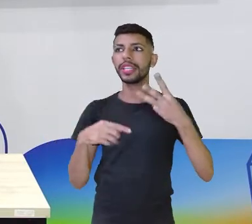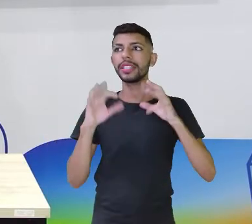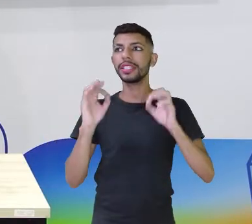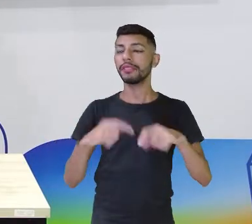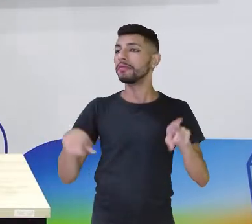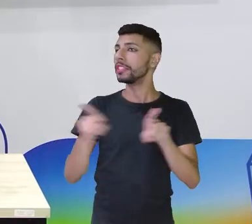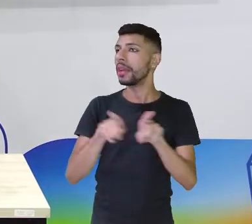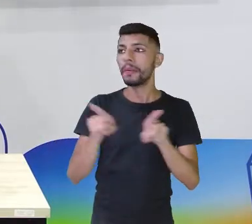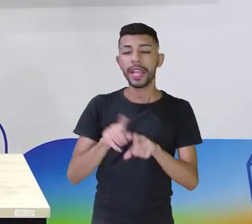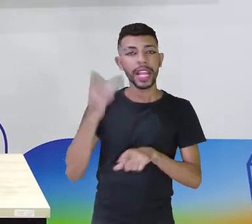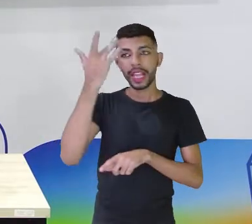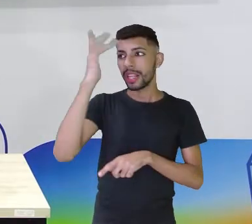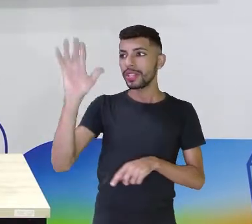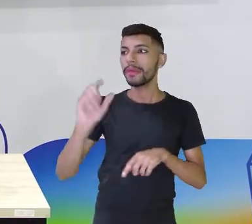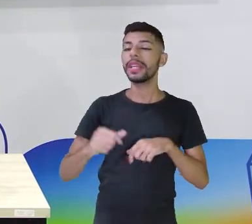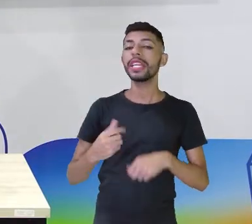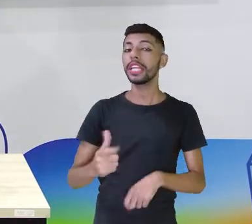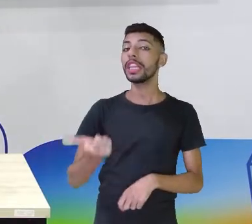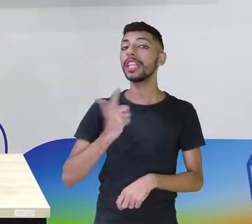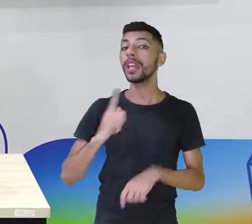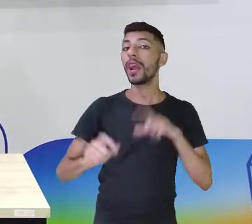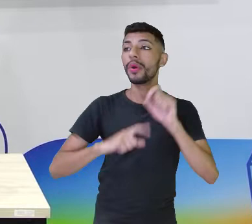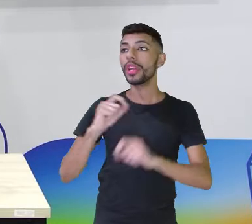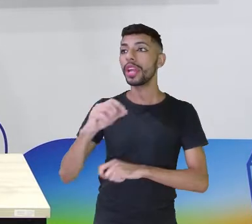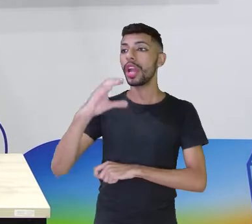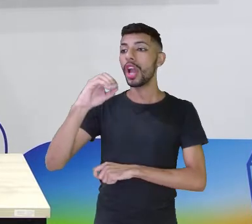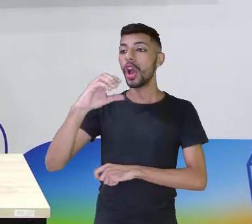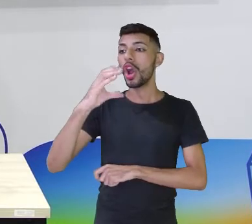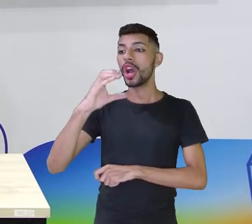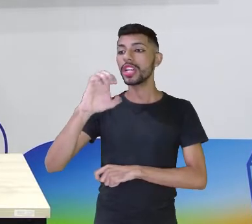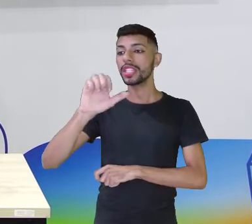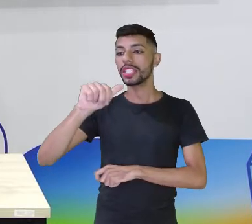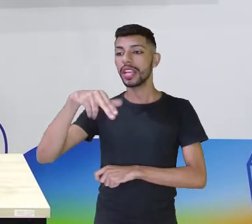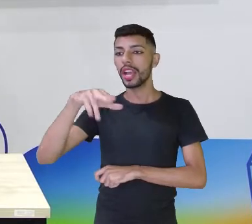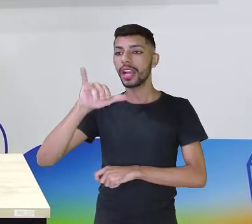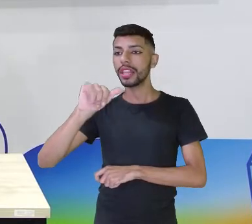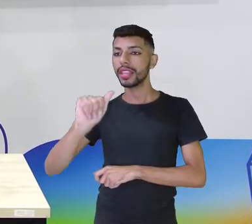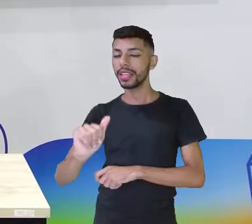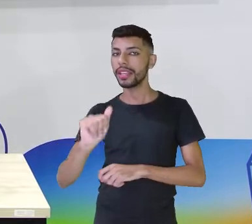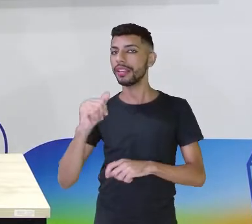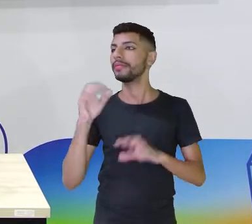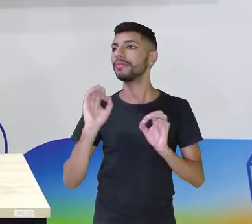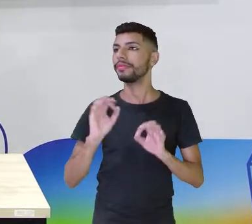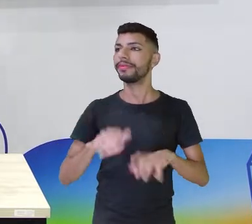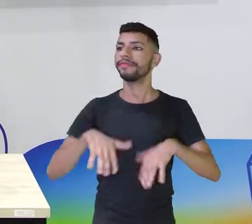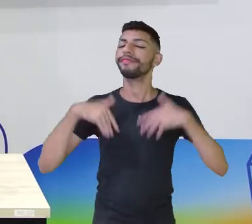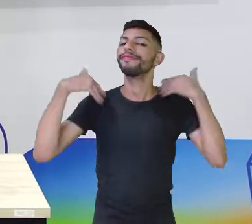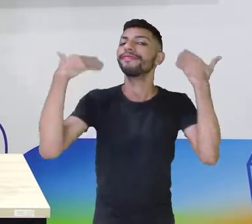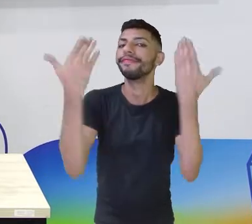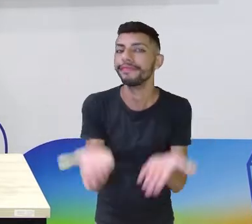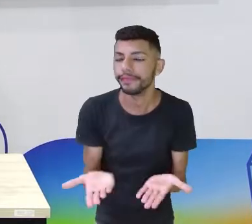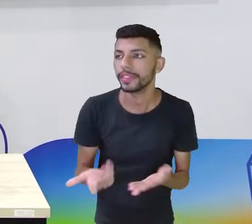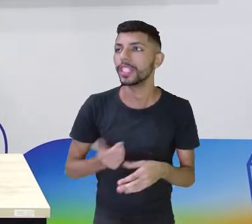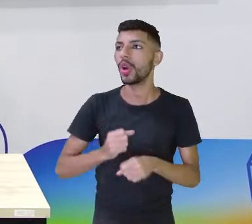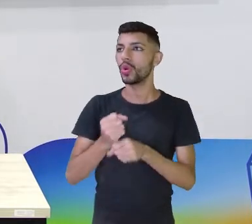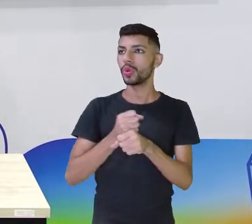que existiam, porque eles achavam que não era redondo, era tudo plano. Então, em